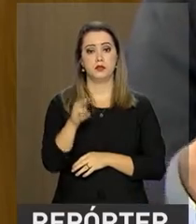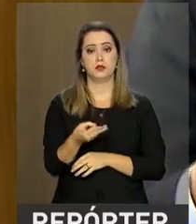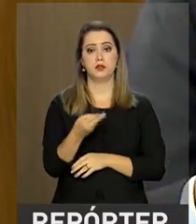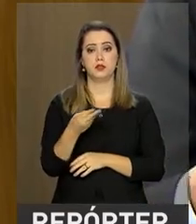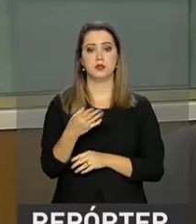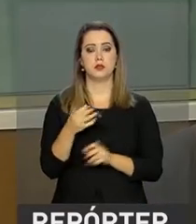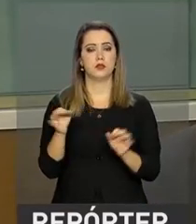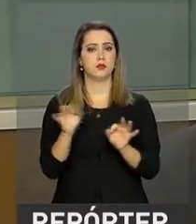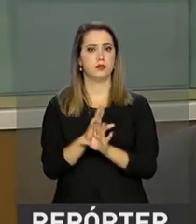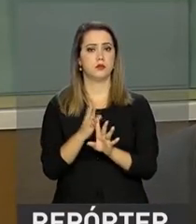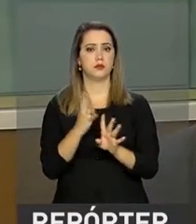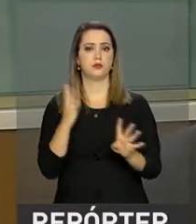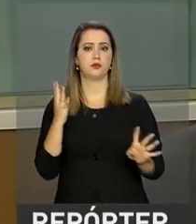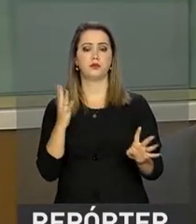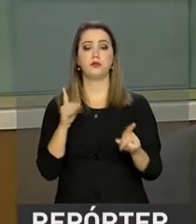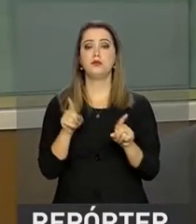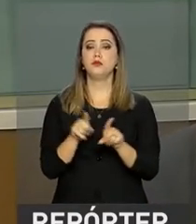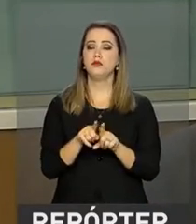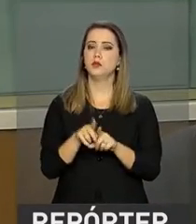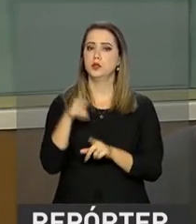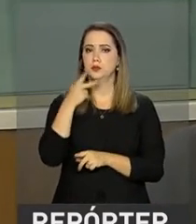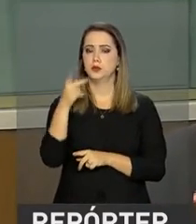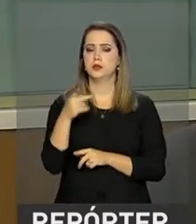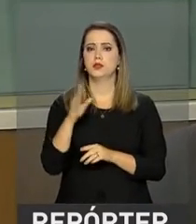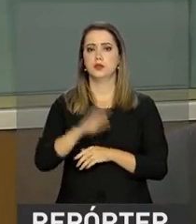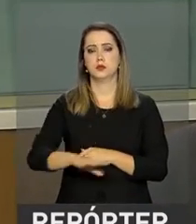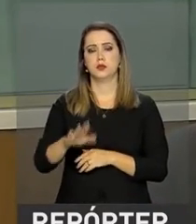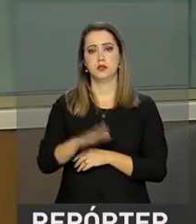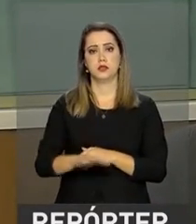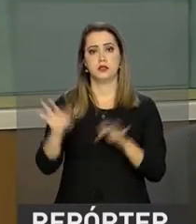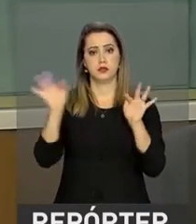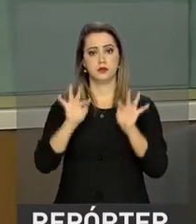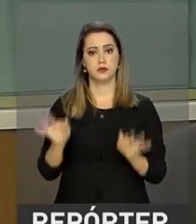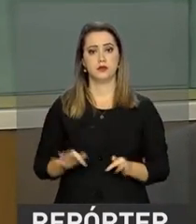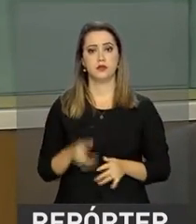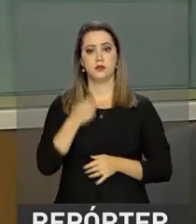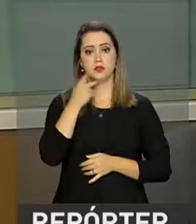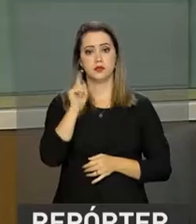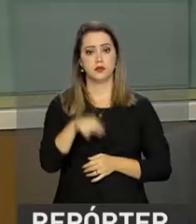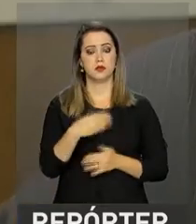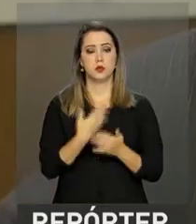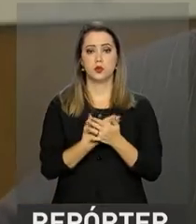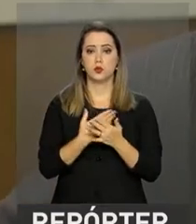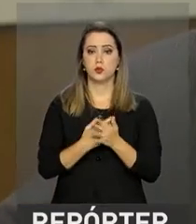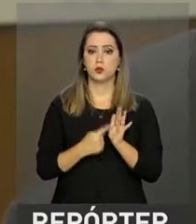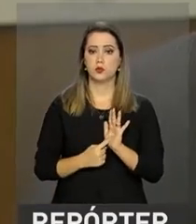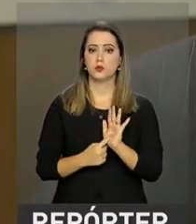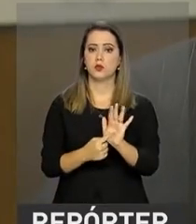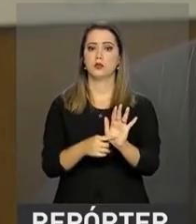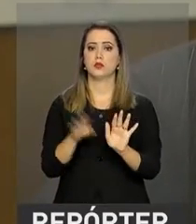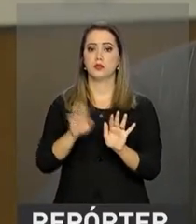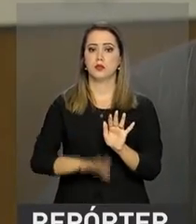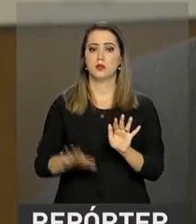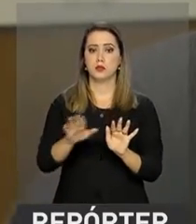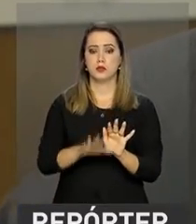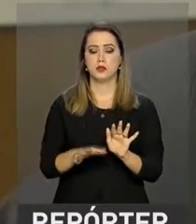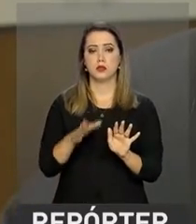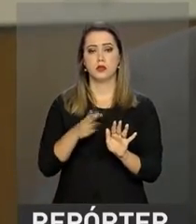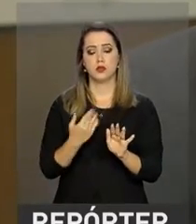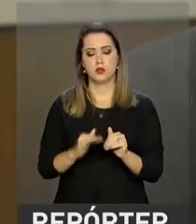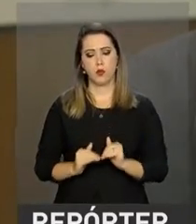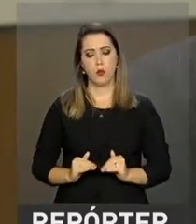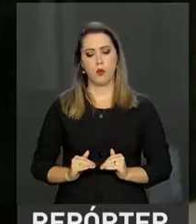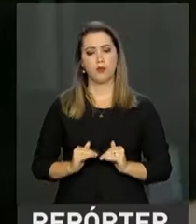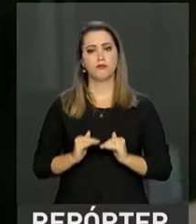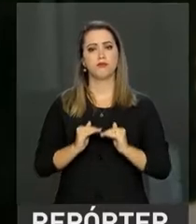com a fila o ministro também falou sobre o programa criança feliz segundo ele estudos apontam que as crianças que são acompanhadas desde o